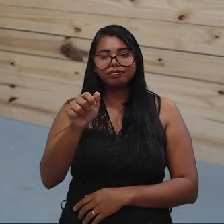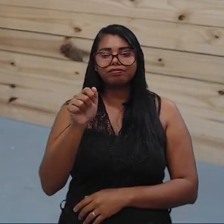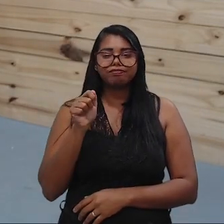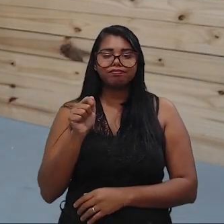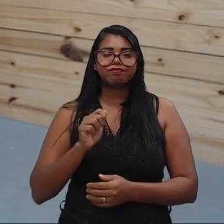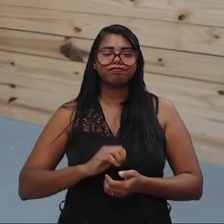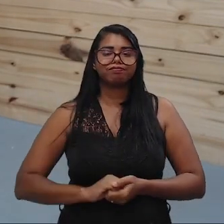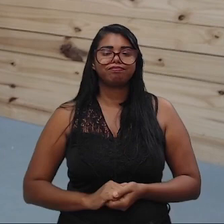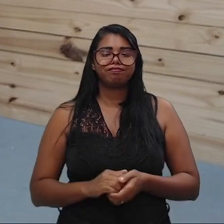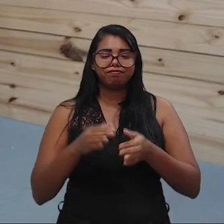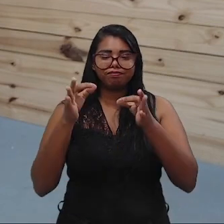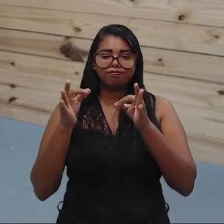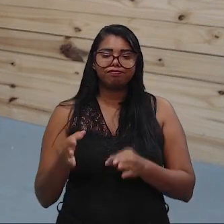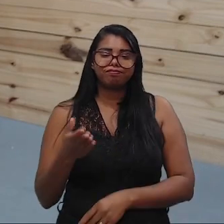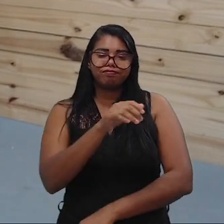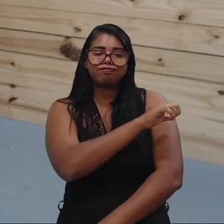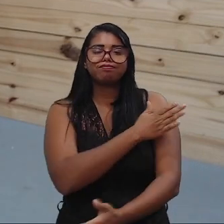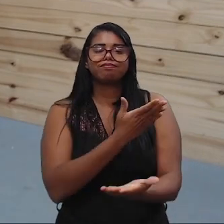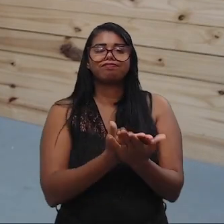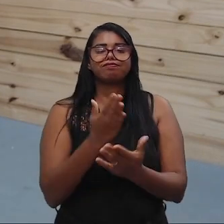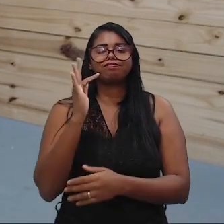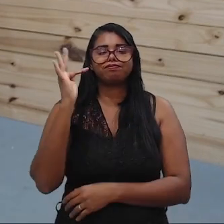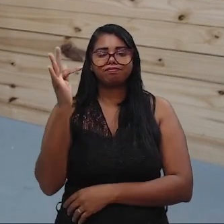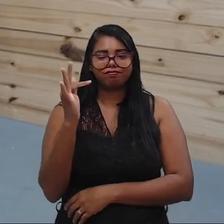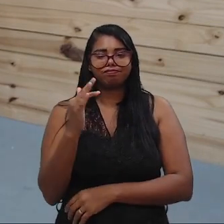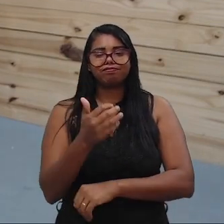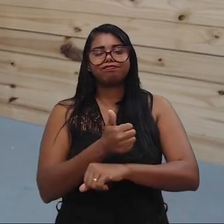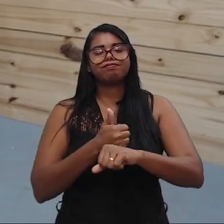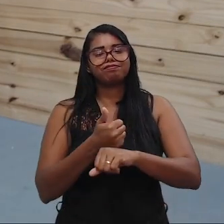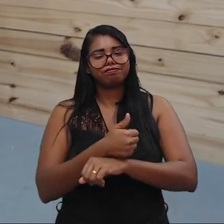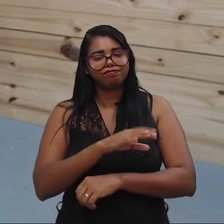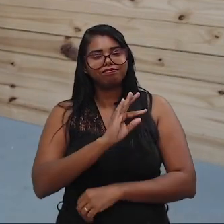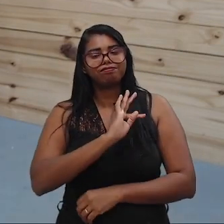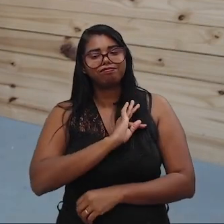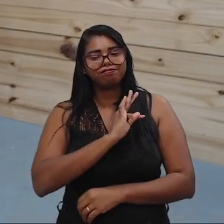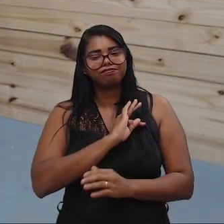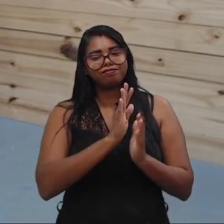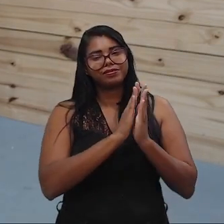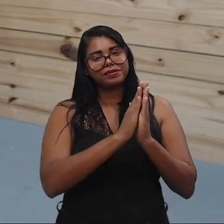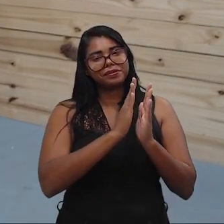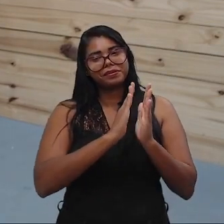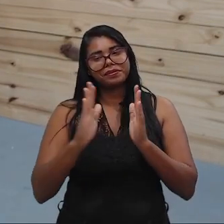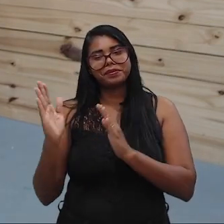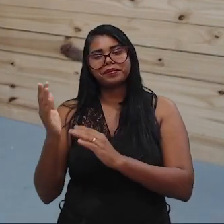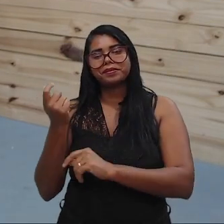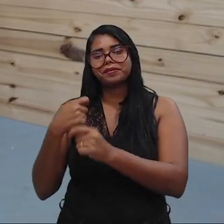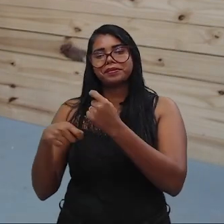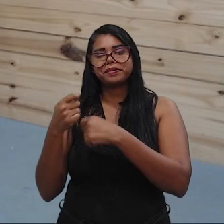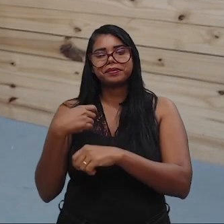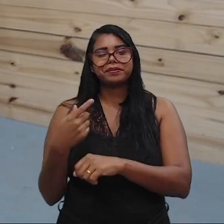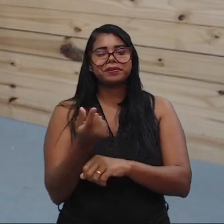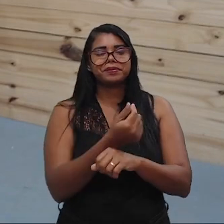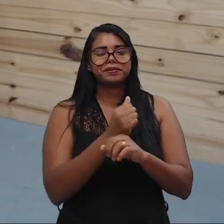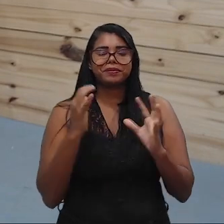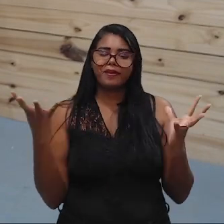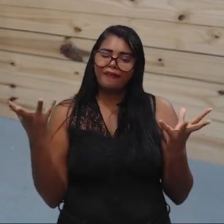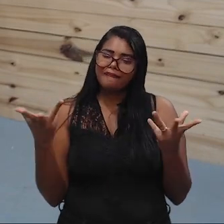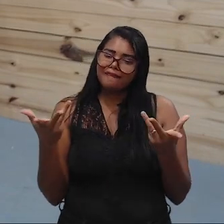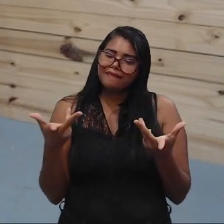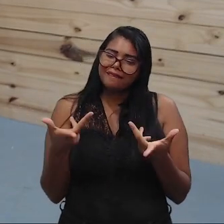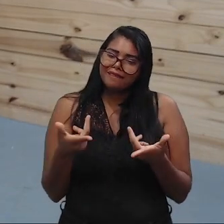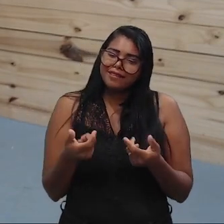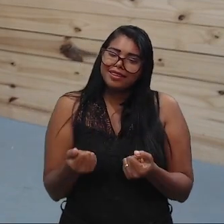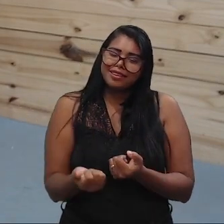tenho certeza que você será um futuro e uma futura técnica em biblioteconomia maravilhosos e eu posso